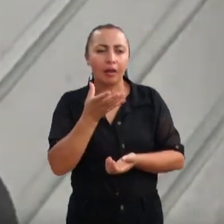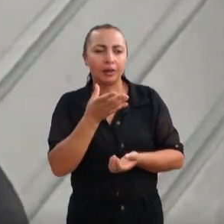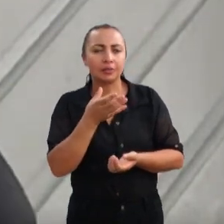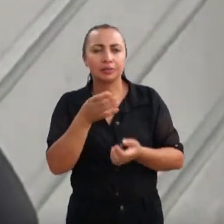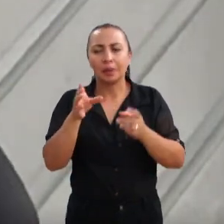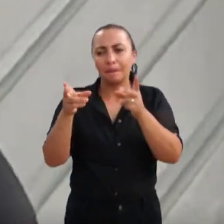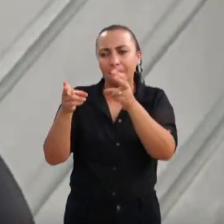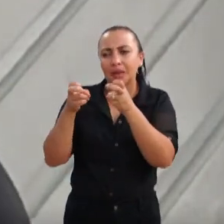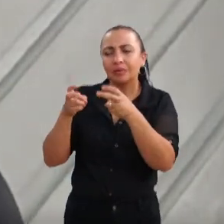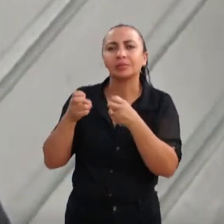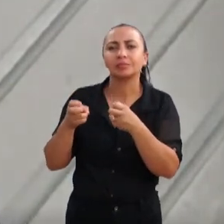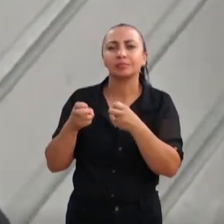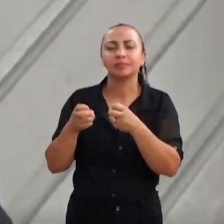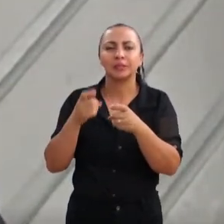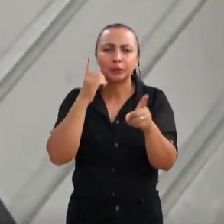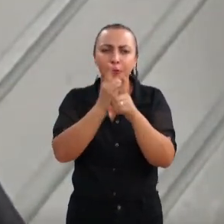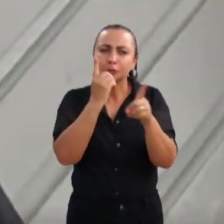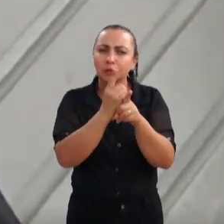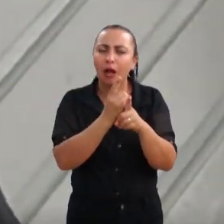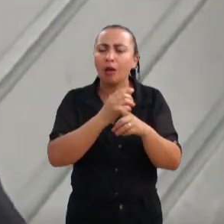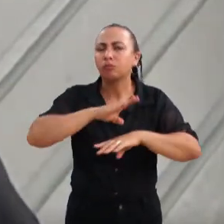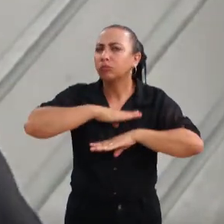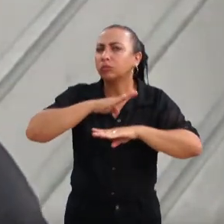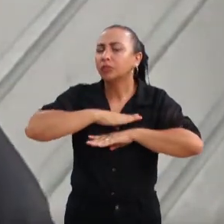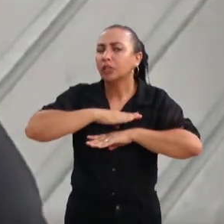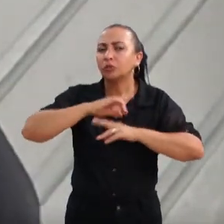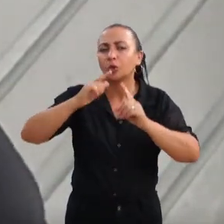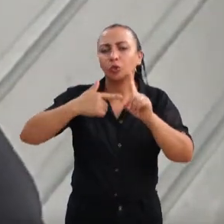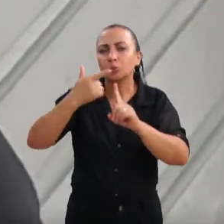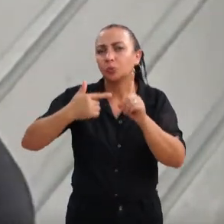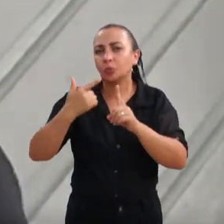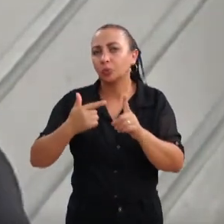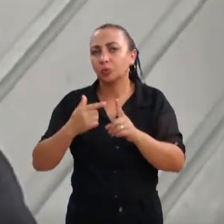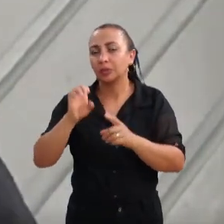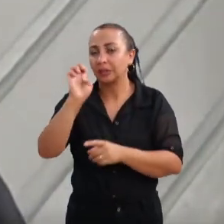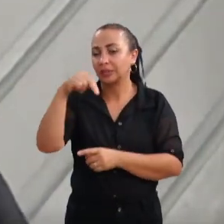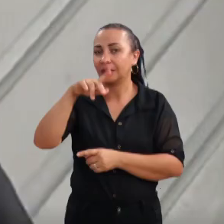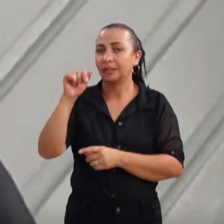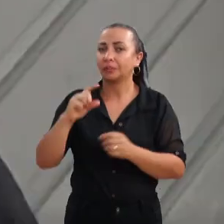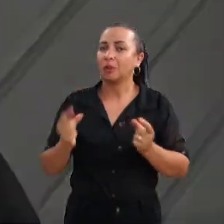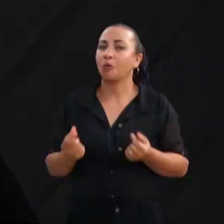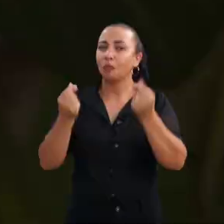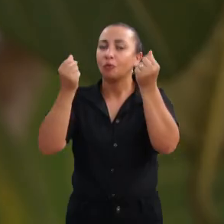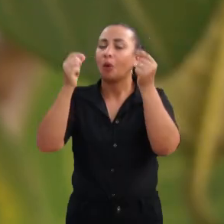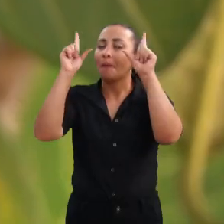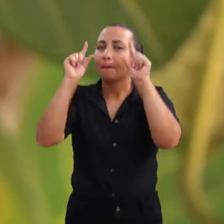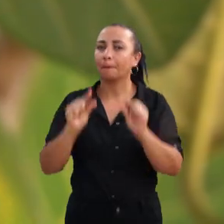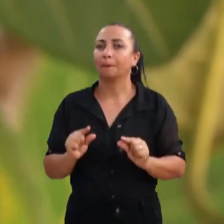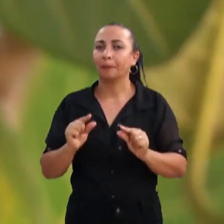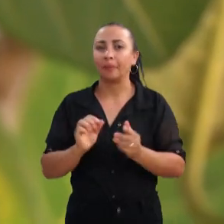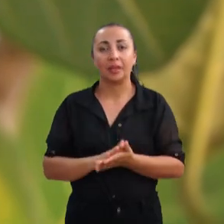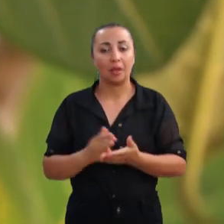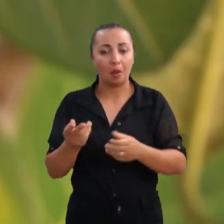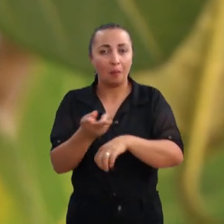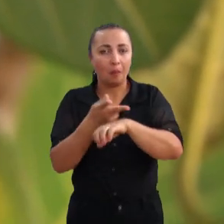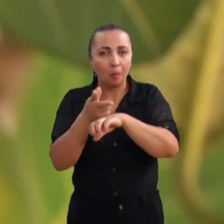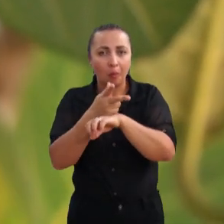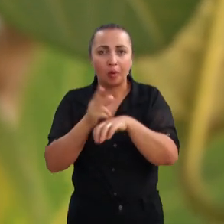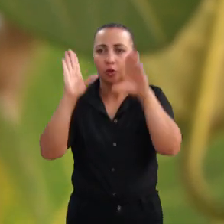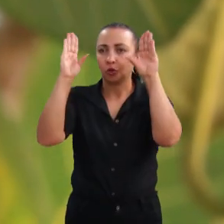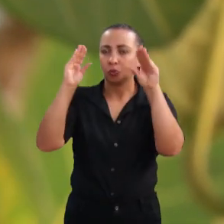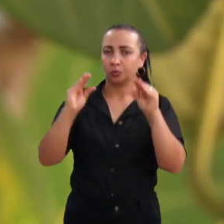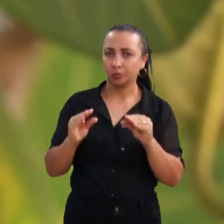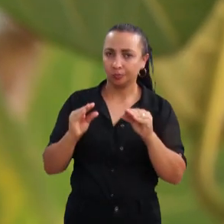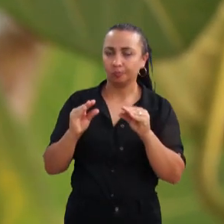de obter uma forma de produzir essas enzimas com um custo mais reduzido. Primeiro, a gente está tentando